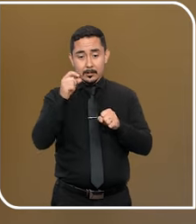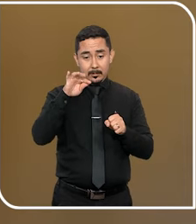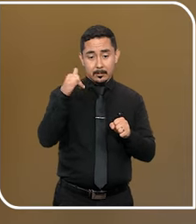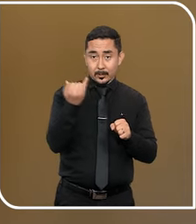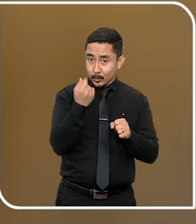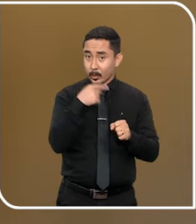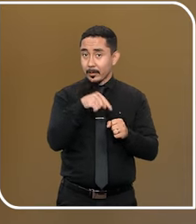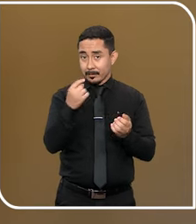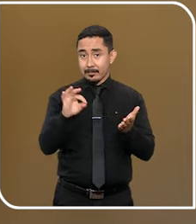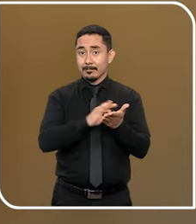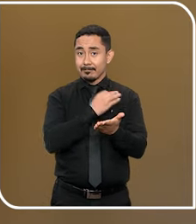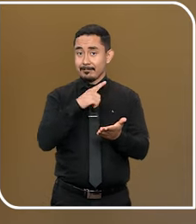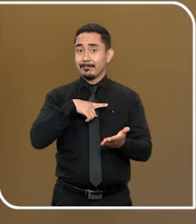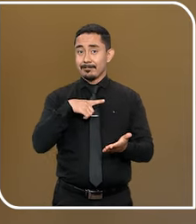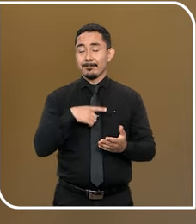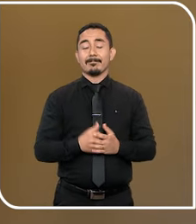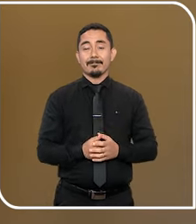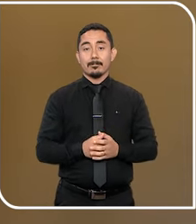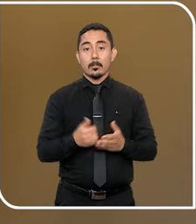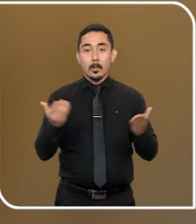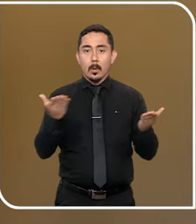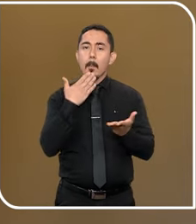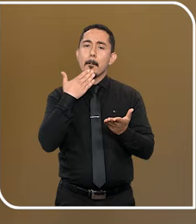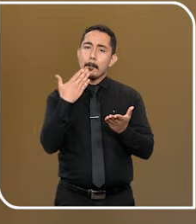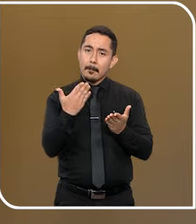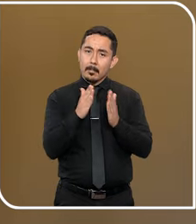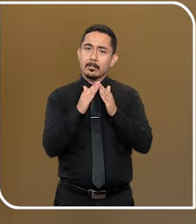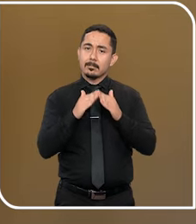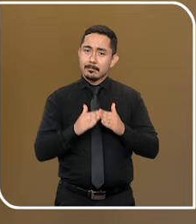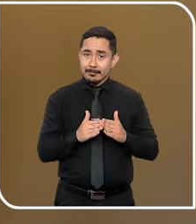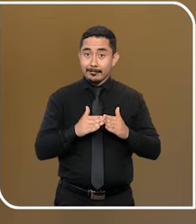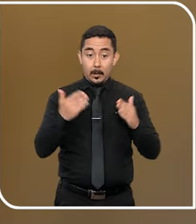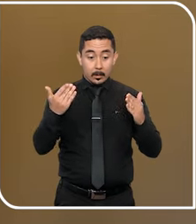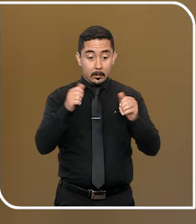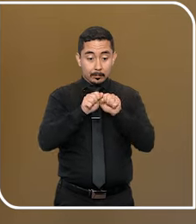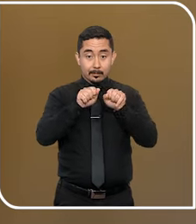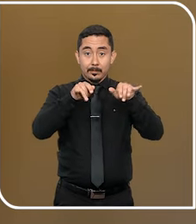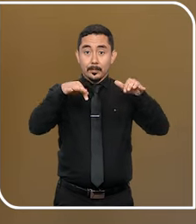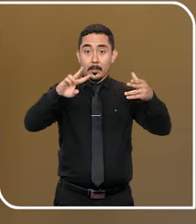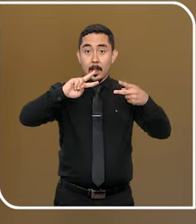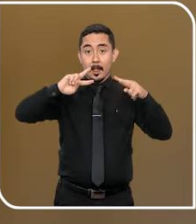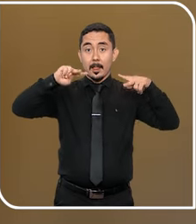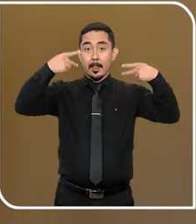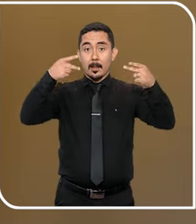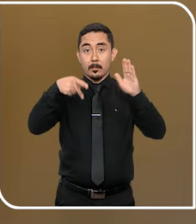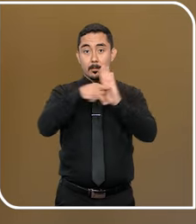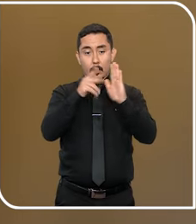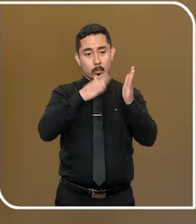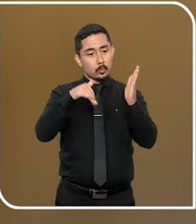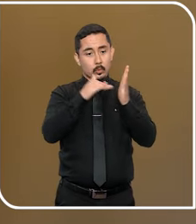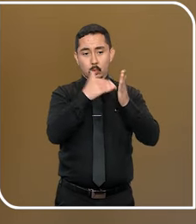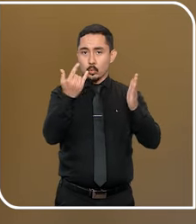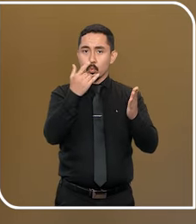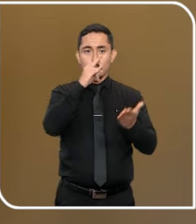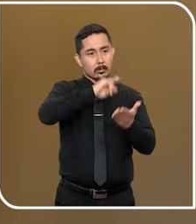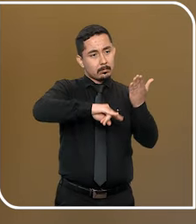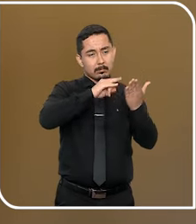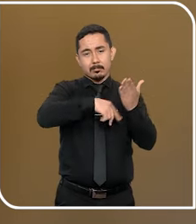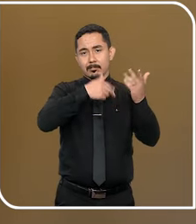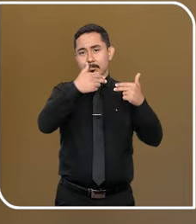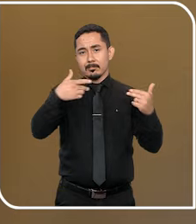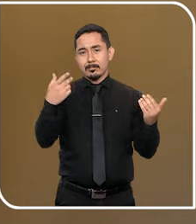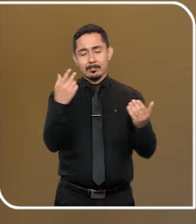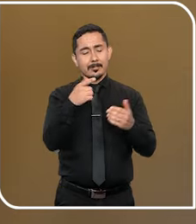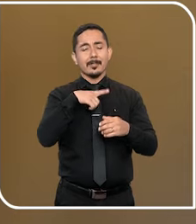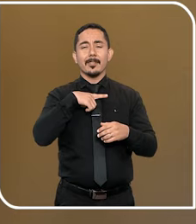signatário eu peço licença para já já comp partilhar no chat os links de acesso ao material que é produzido pela